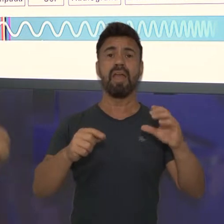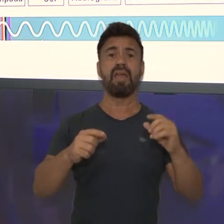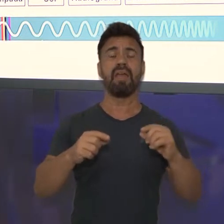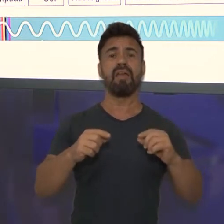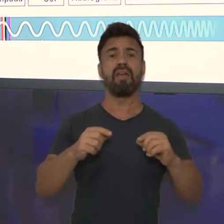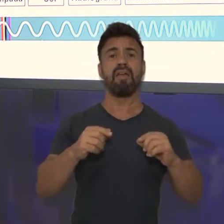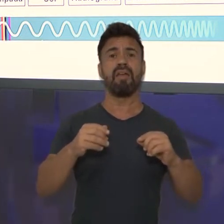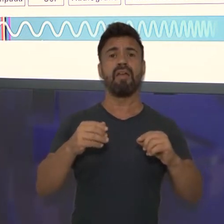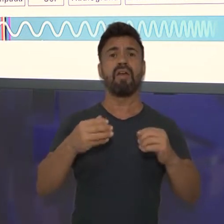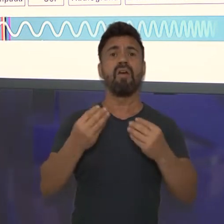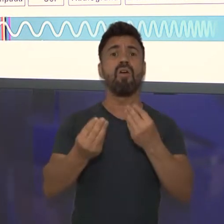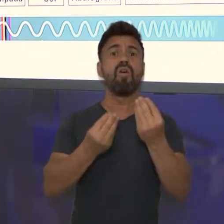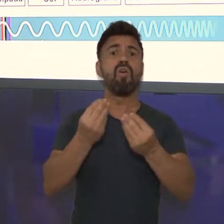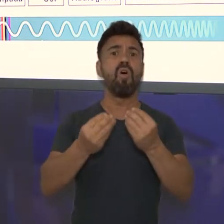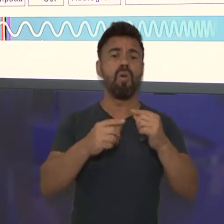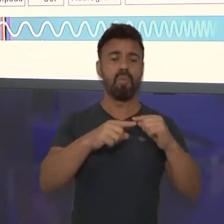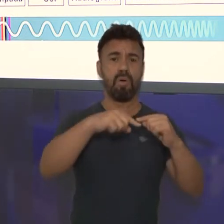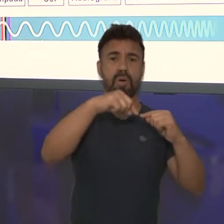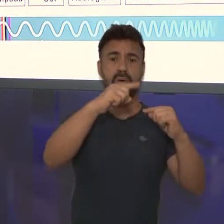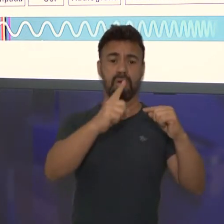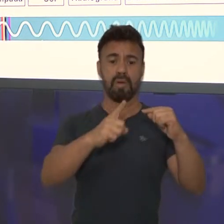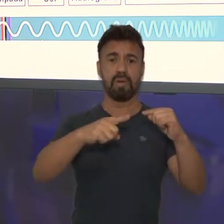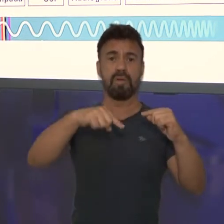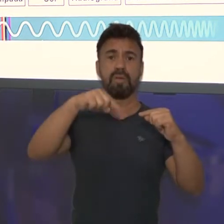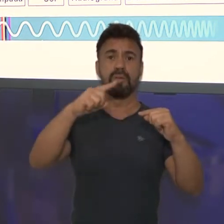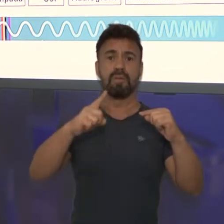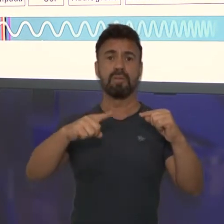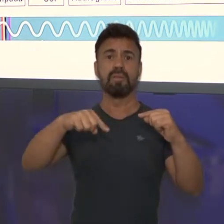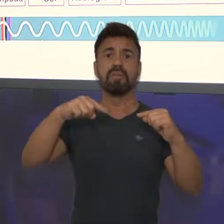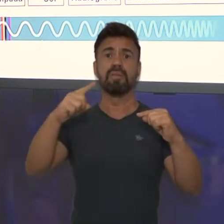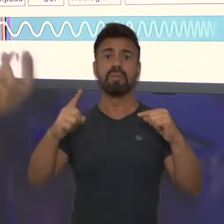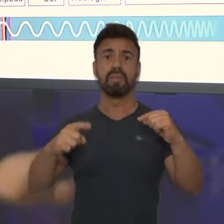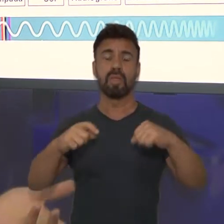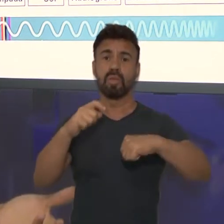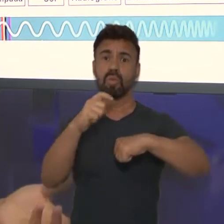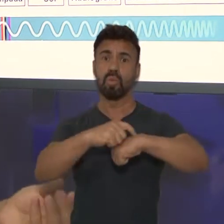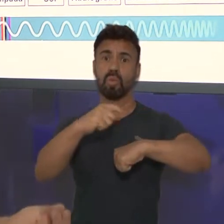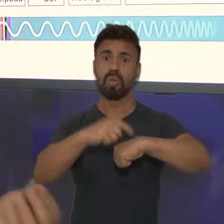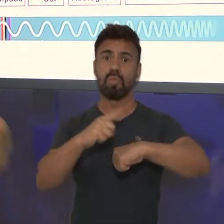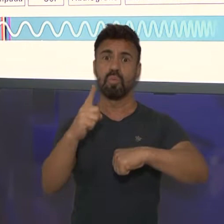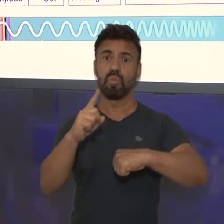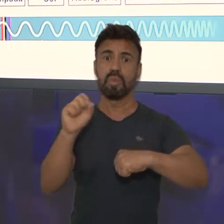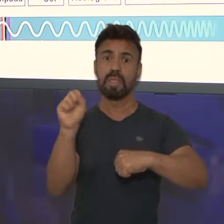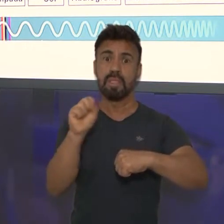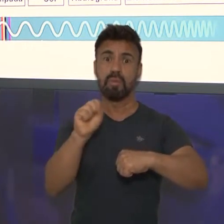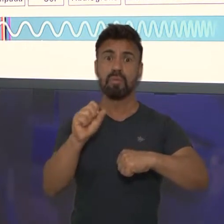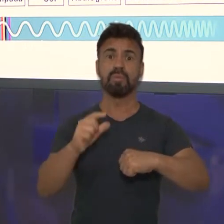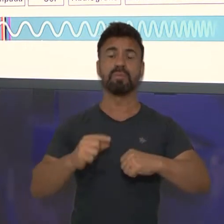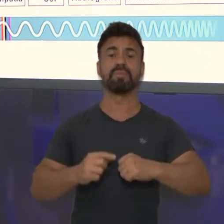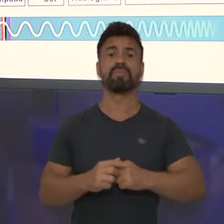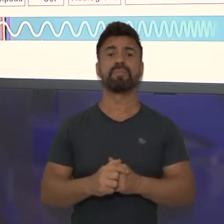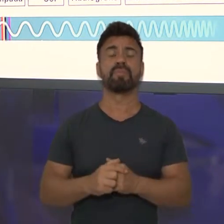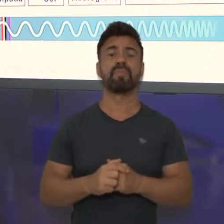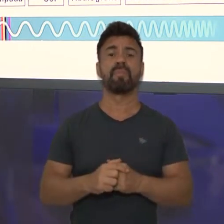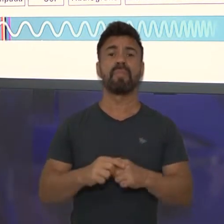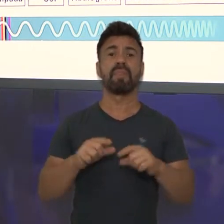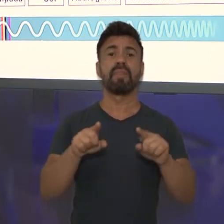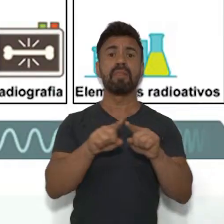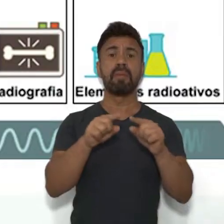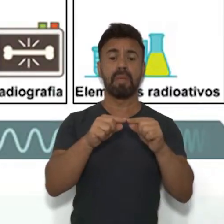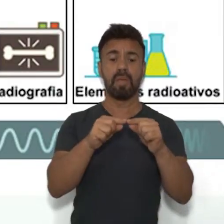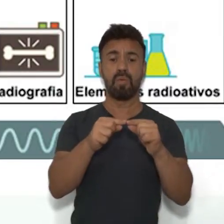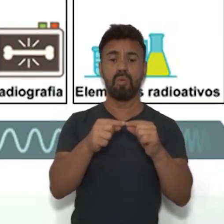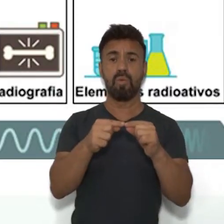frequência, que é o tipo de oscilações que ela faz no tempo de 1 segundo, né, e o comprimento.